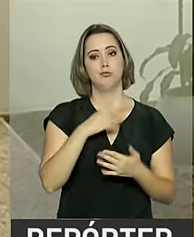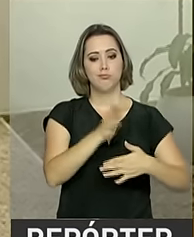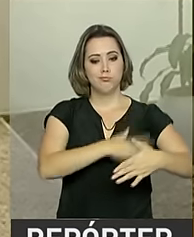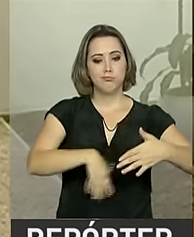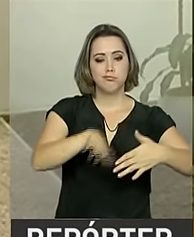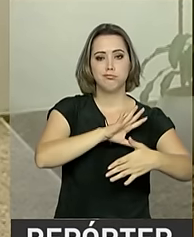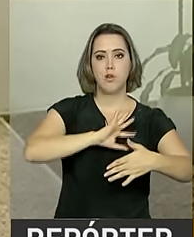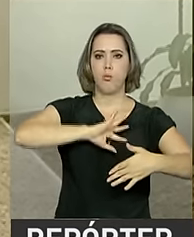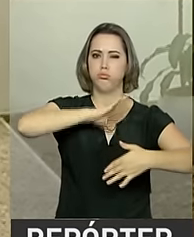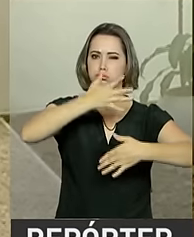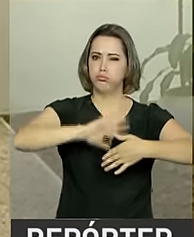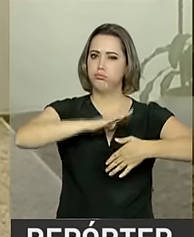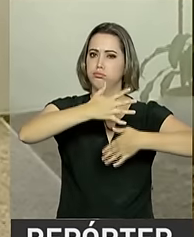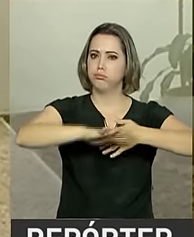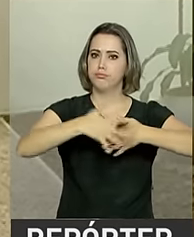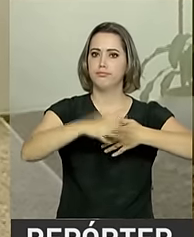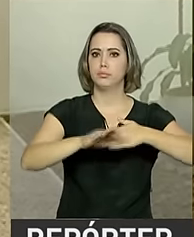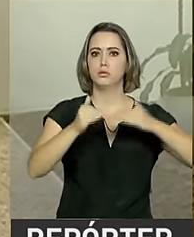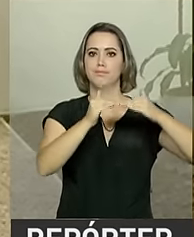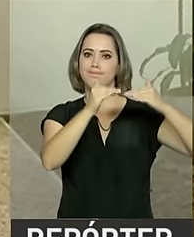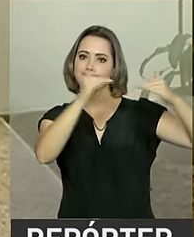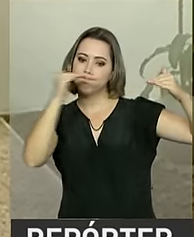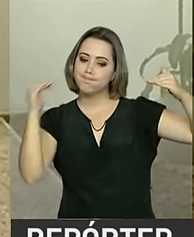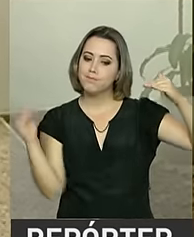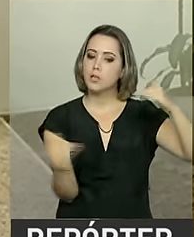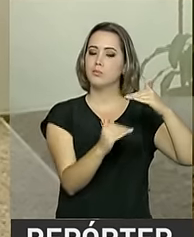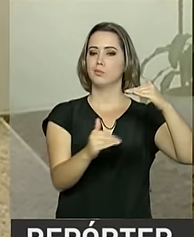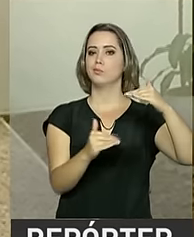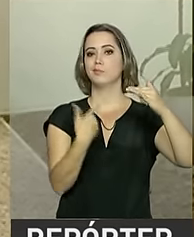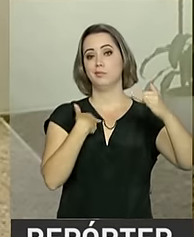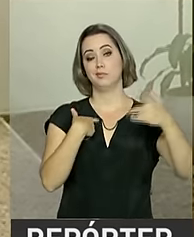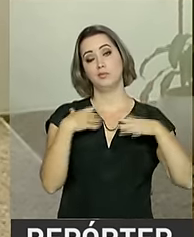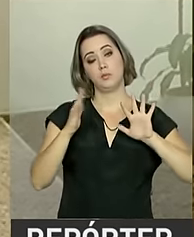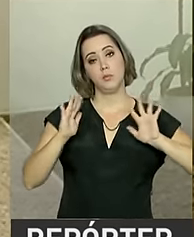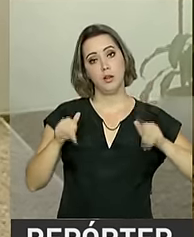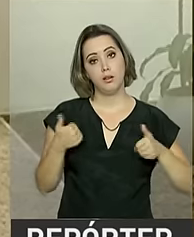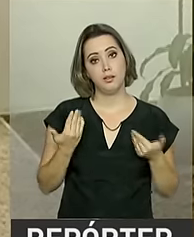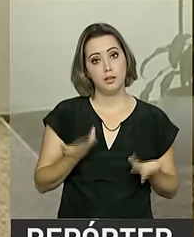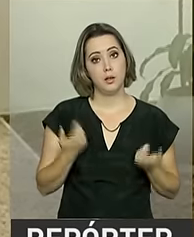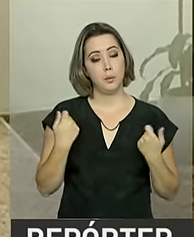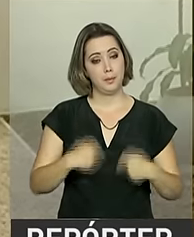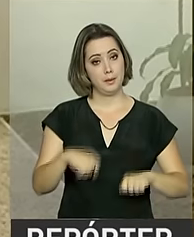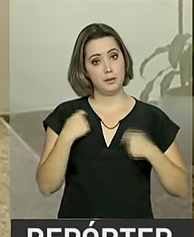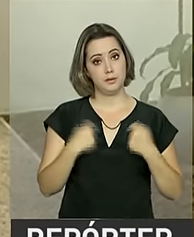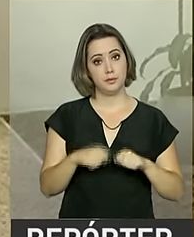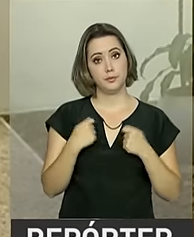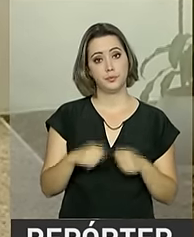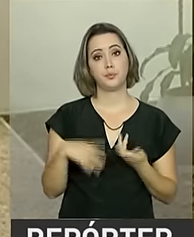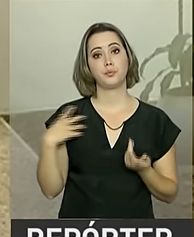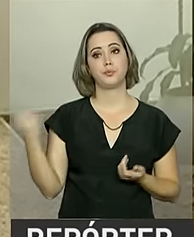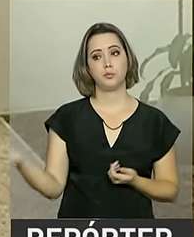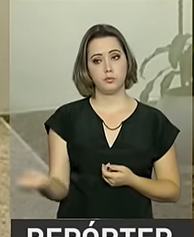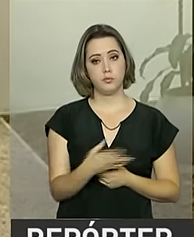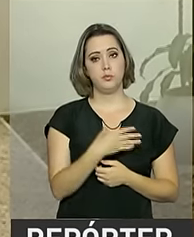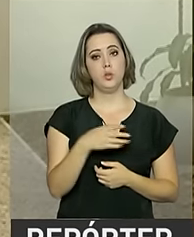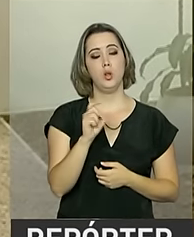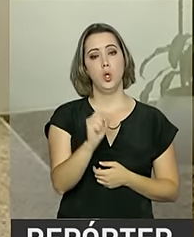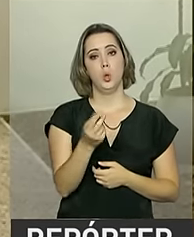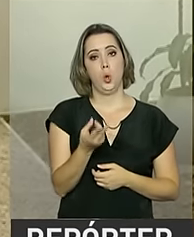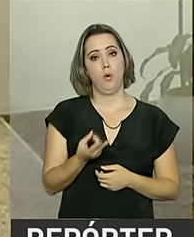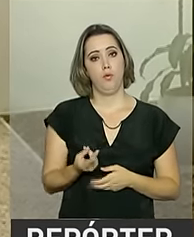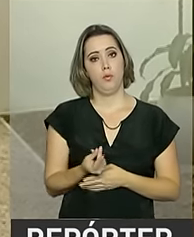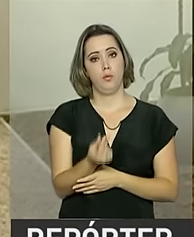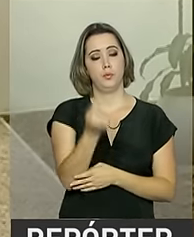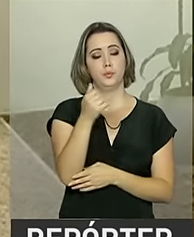ficou abaixo do previsto com isso há indicação de maior geração de energia vinda das termelétricas como medida para preservar os níveis de